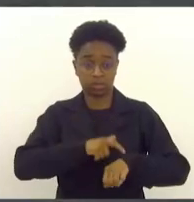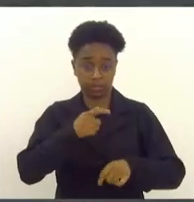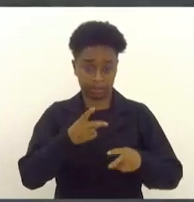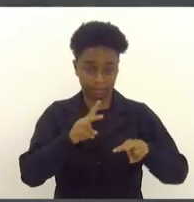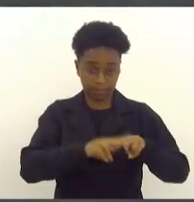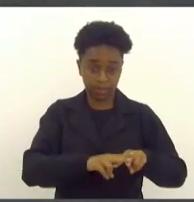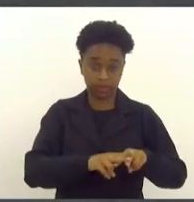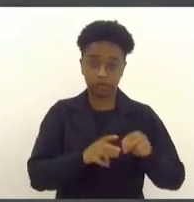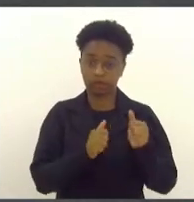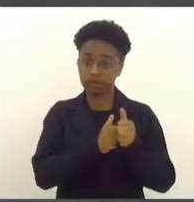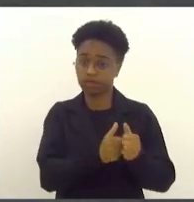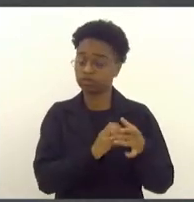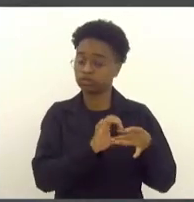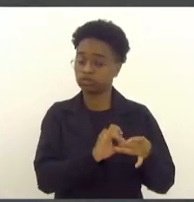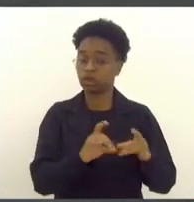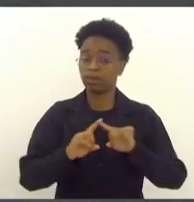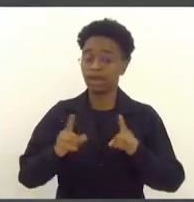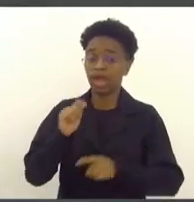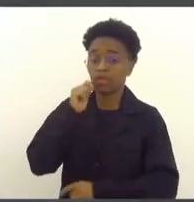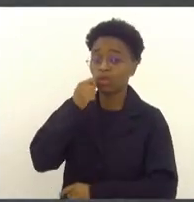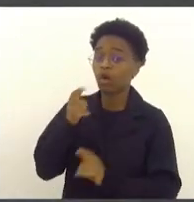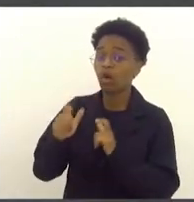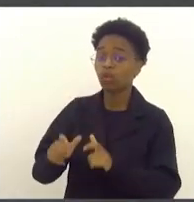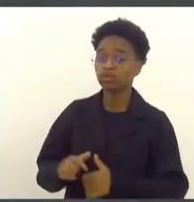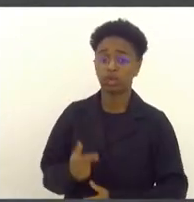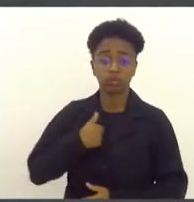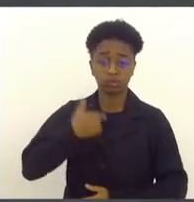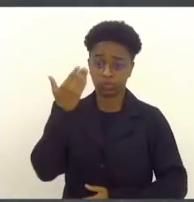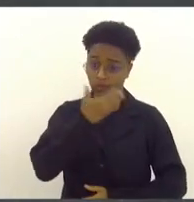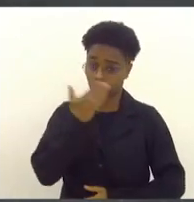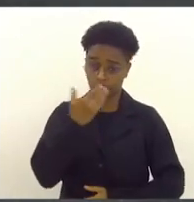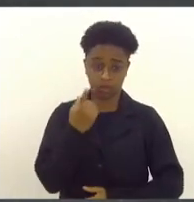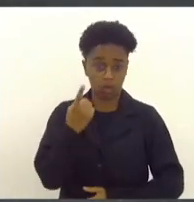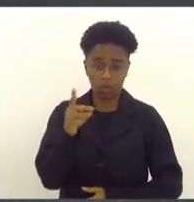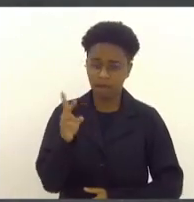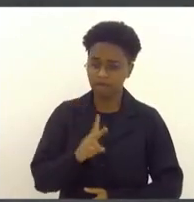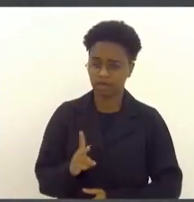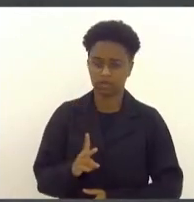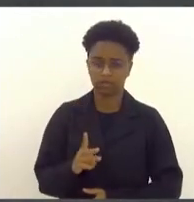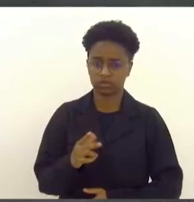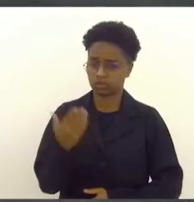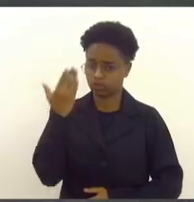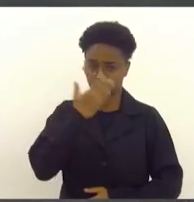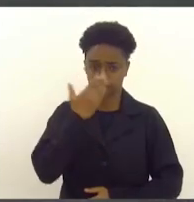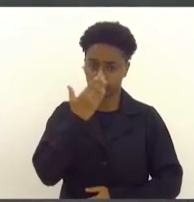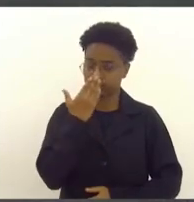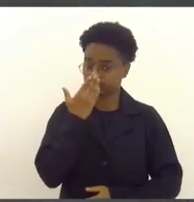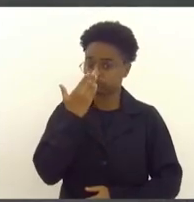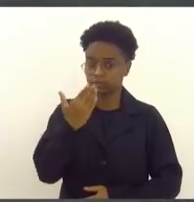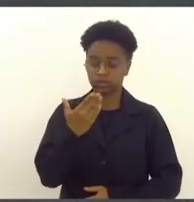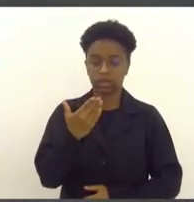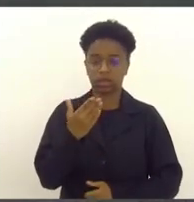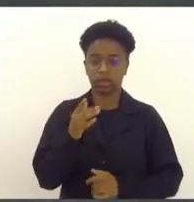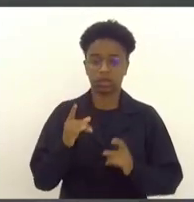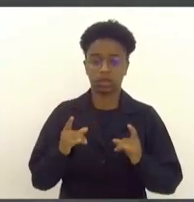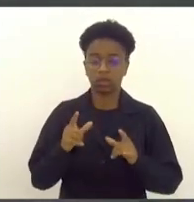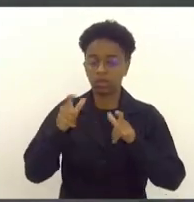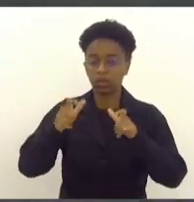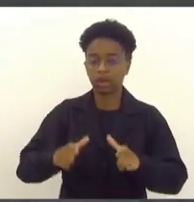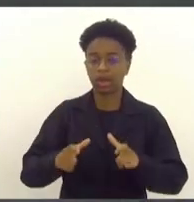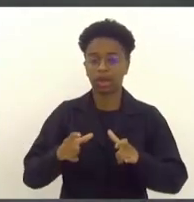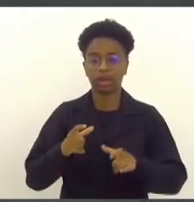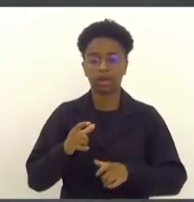onde é que tava o Eduardo Paes eu não vi o Eduardo Paes uma vez na frente do presídio onde o ladrão tava preso mas